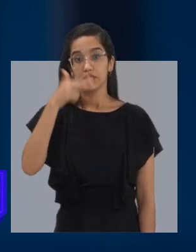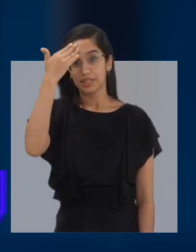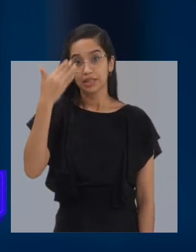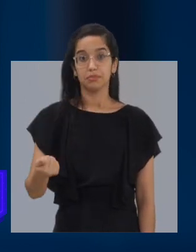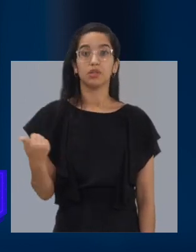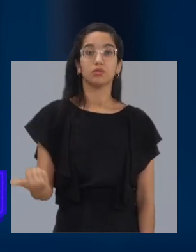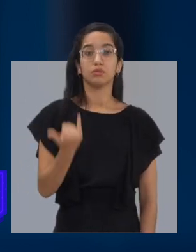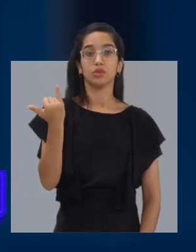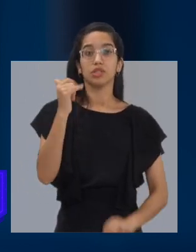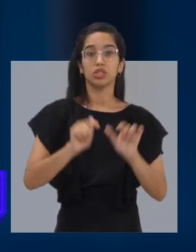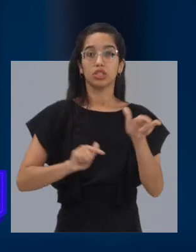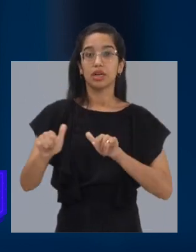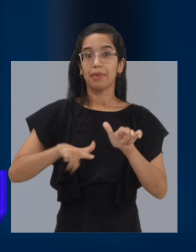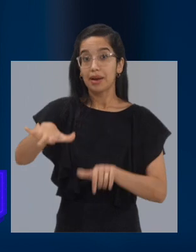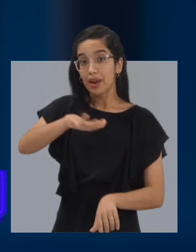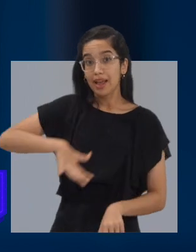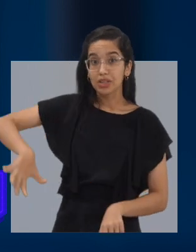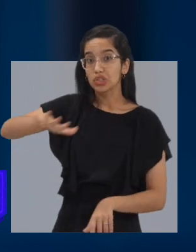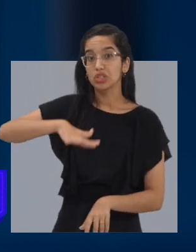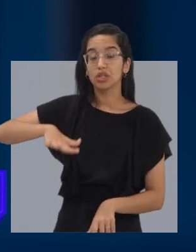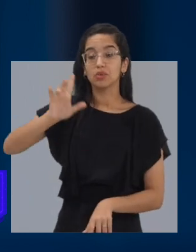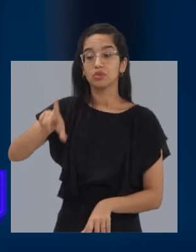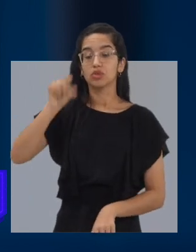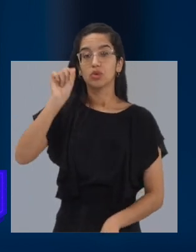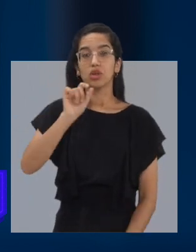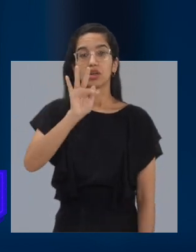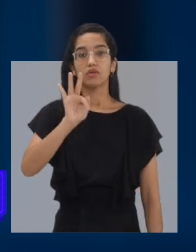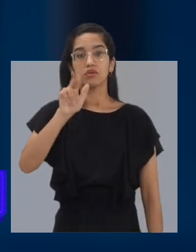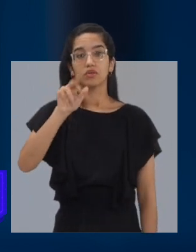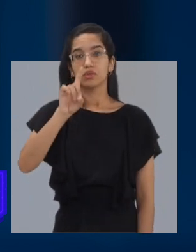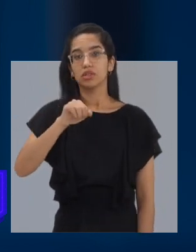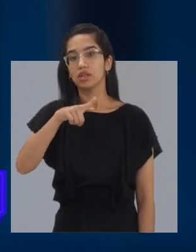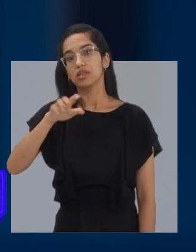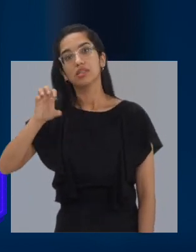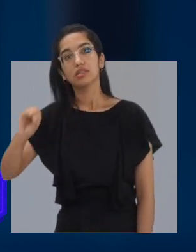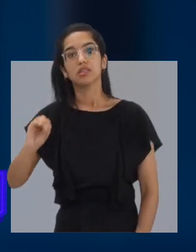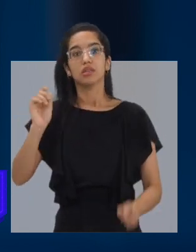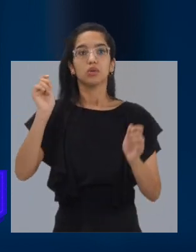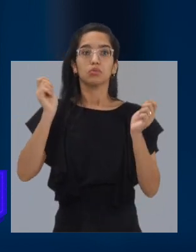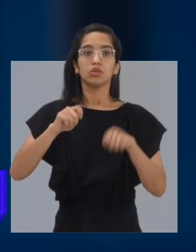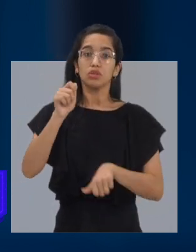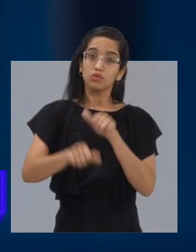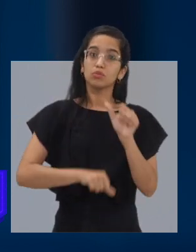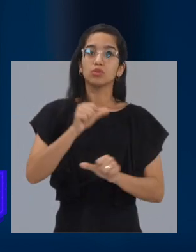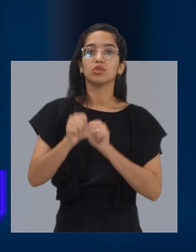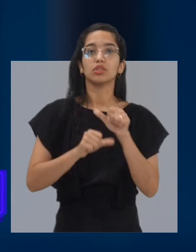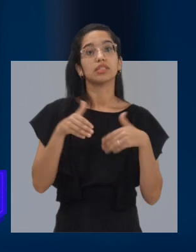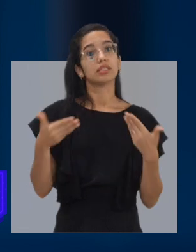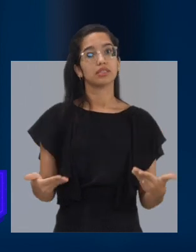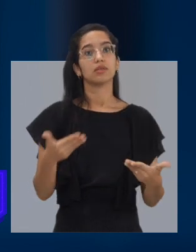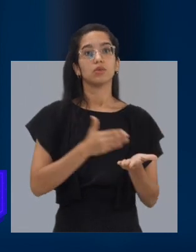na região, escolheu a fundação para passar por uma revitalização. Então, desde